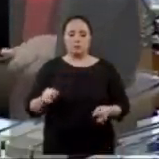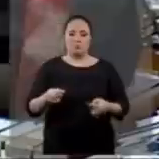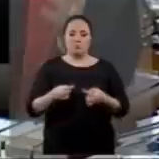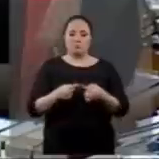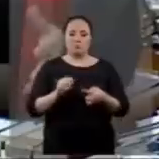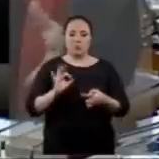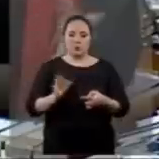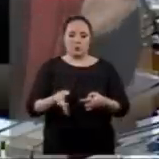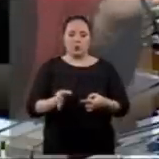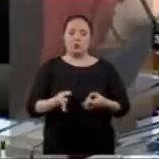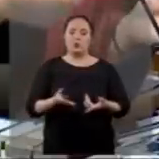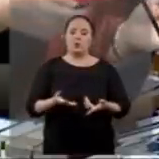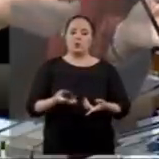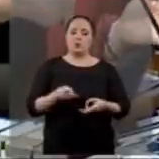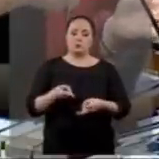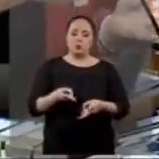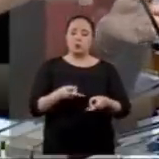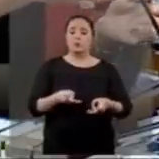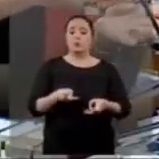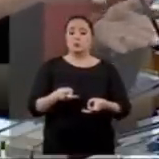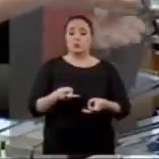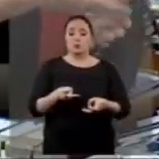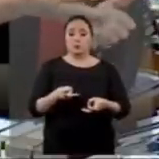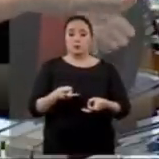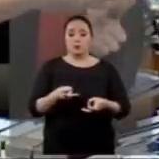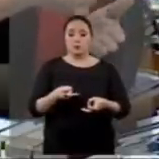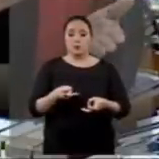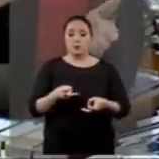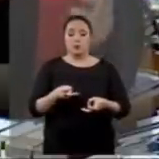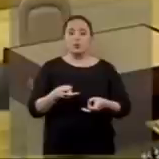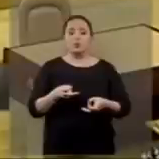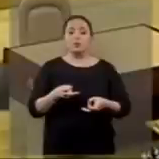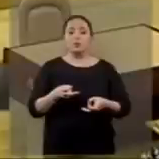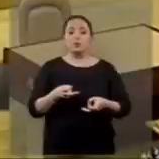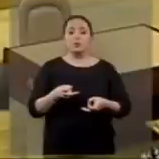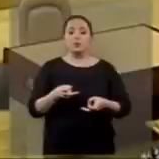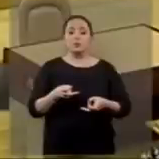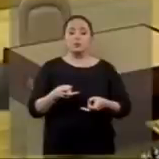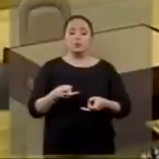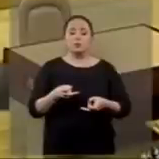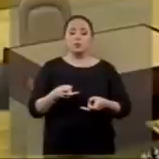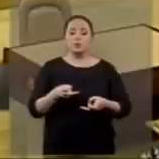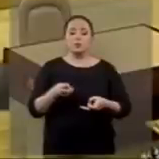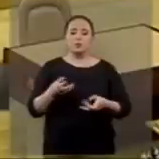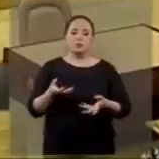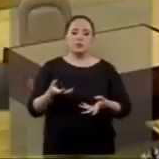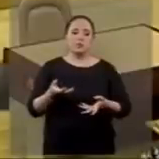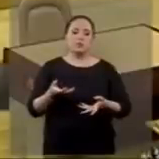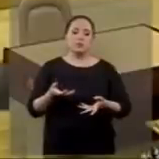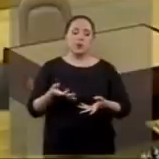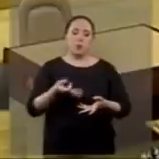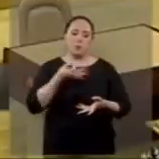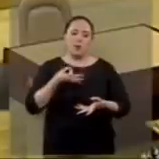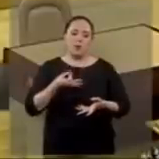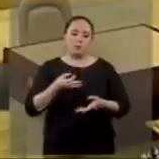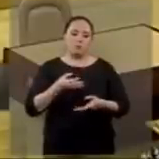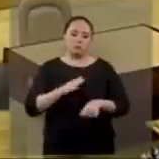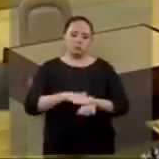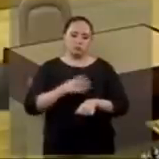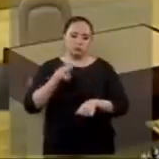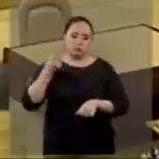e adequado, considerando, inclusive, a posição da corrente, à época, minoritária, no sentido da